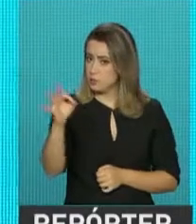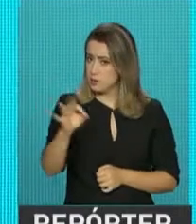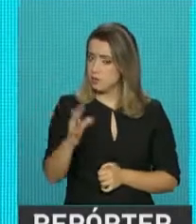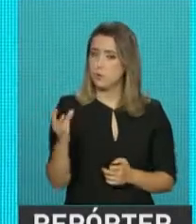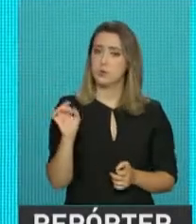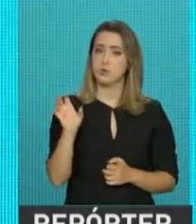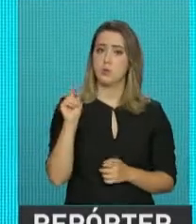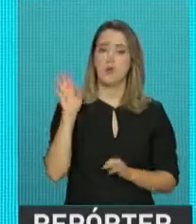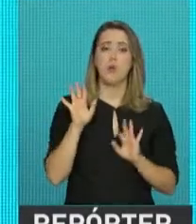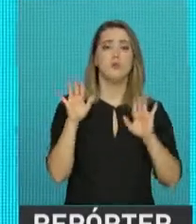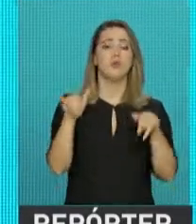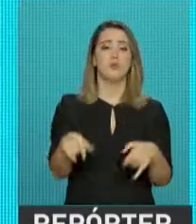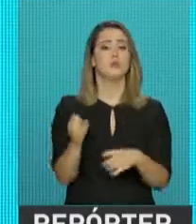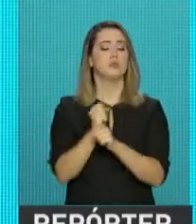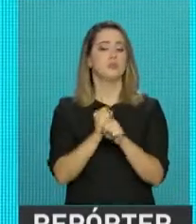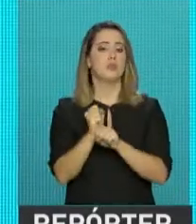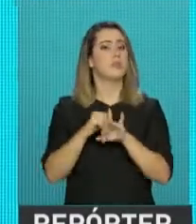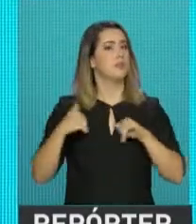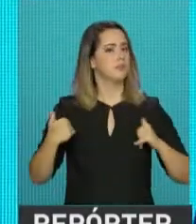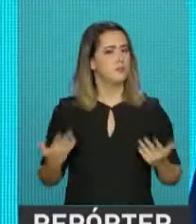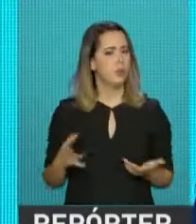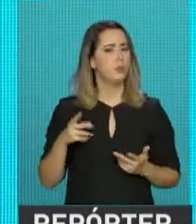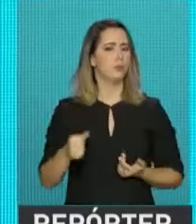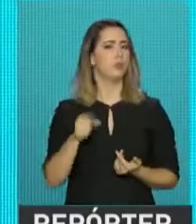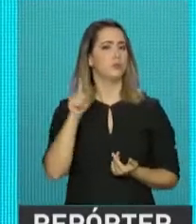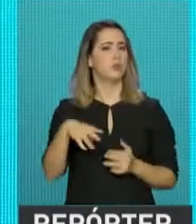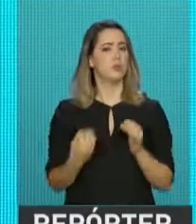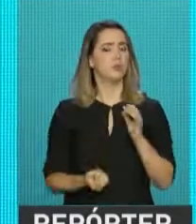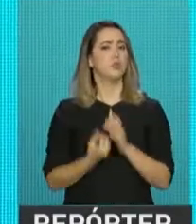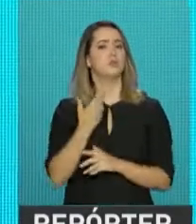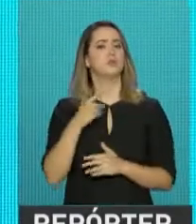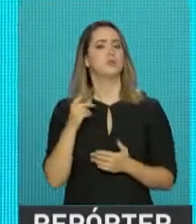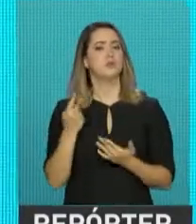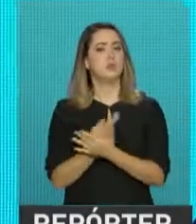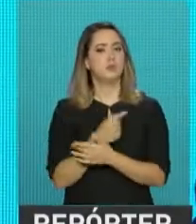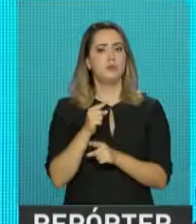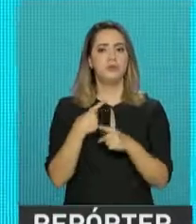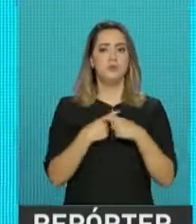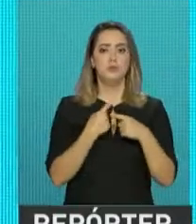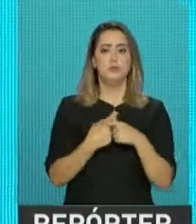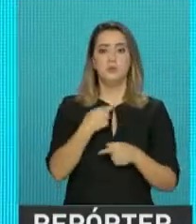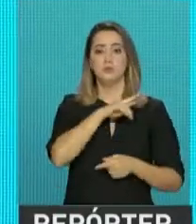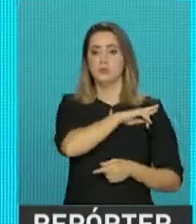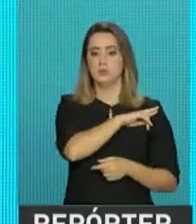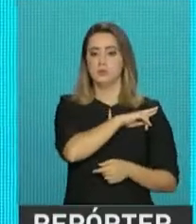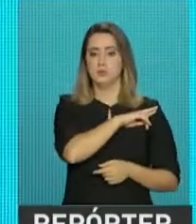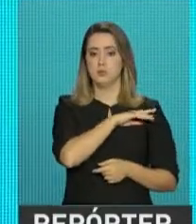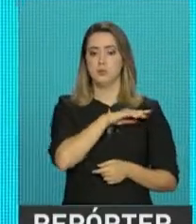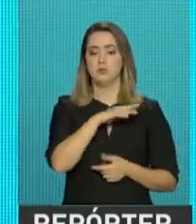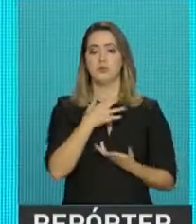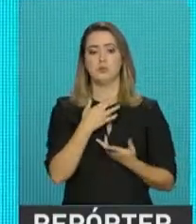deste ano portanto tudo isso é fruto desta responsabilidade é fiscal